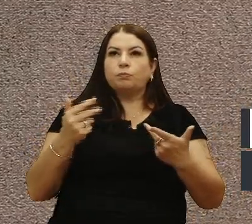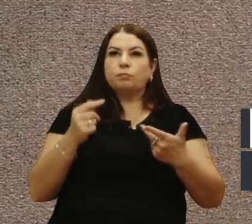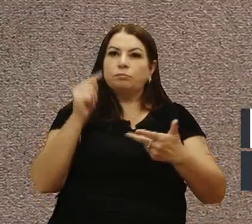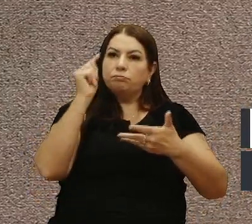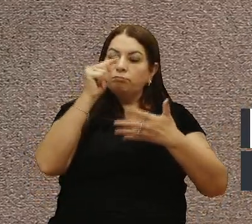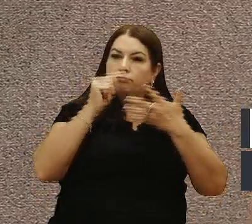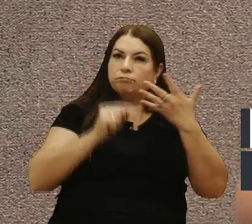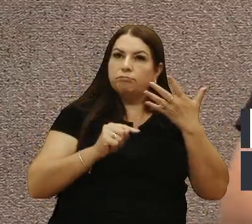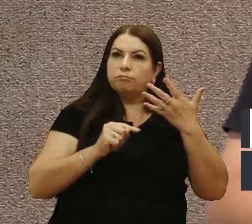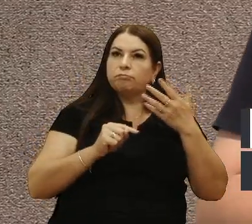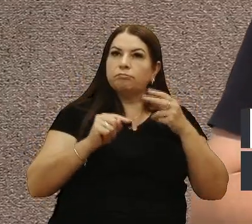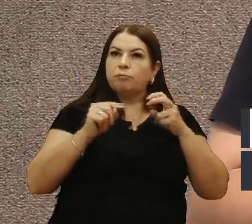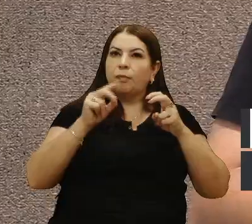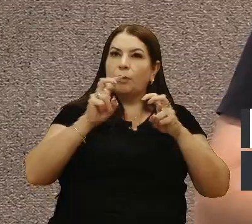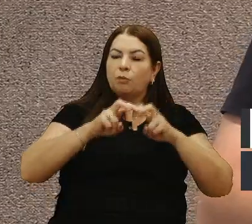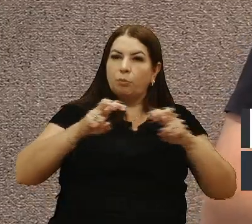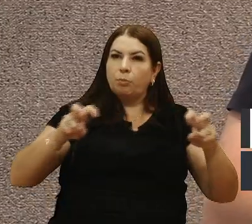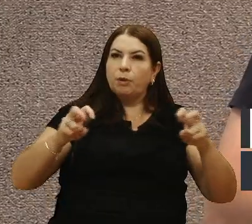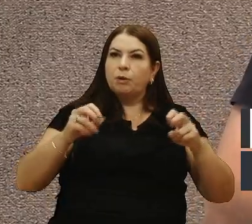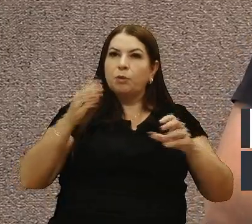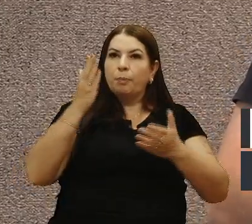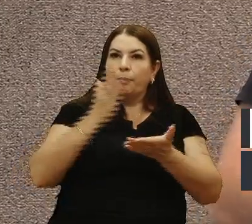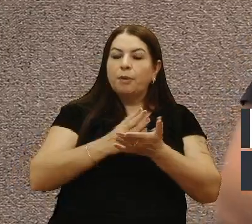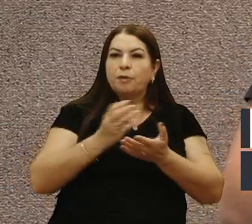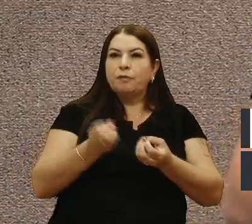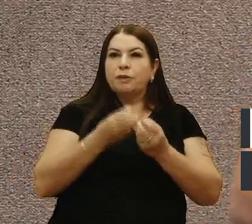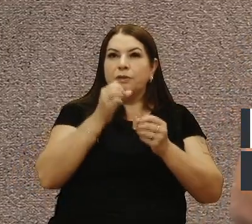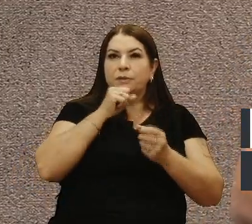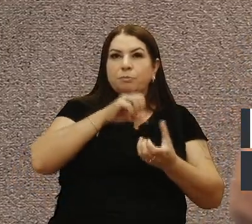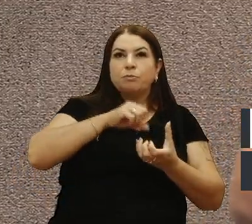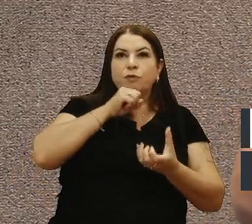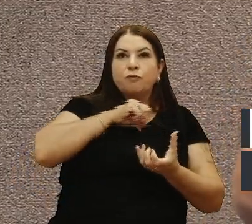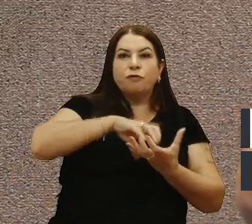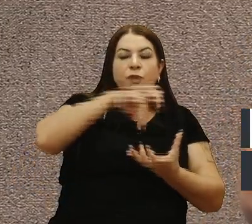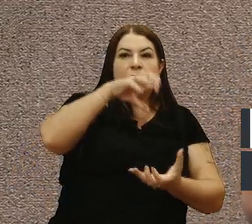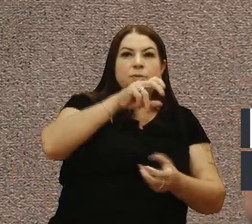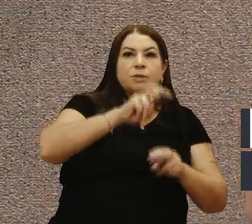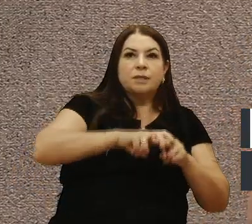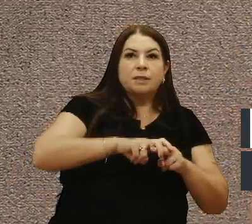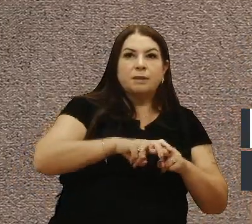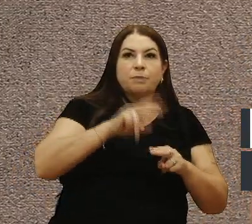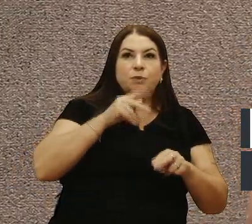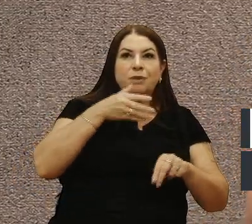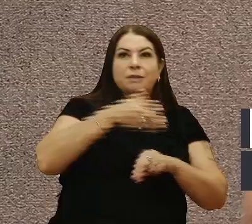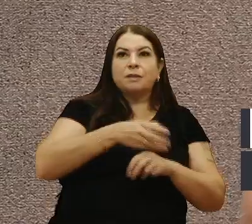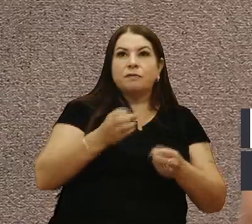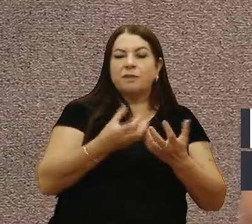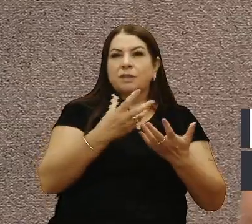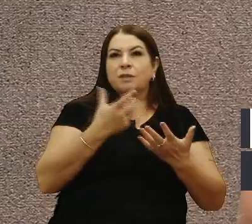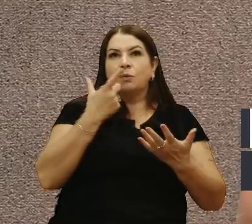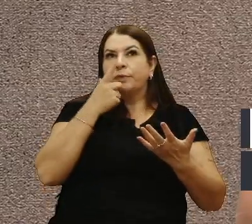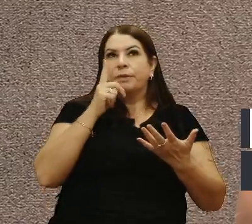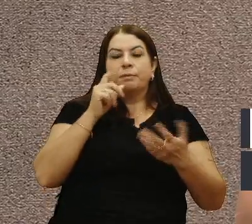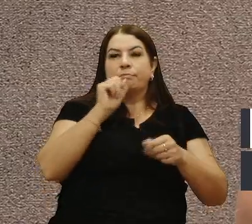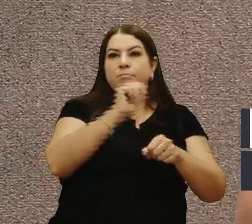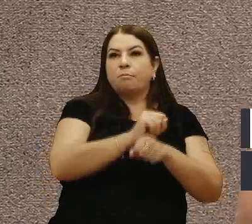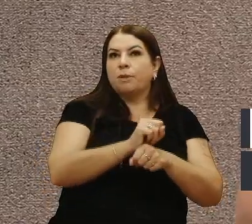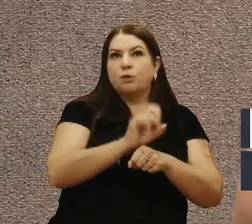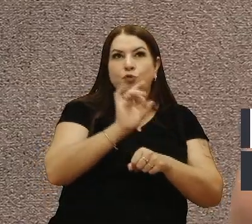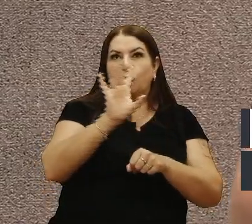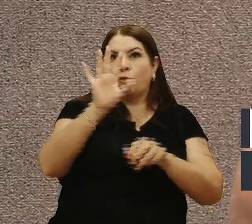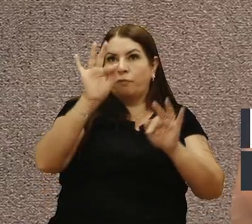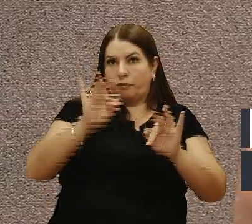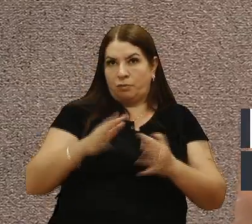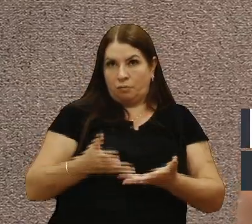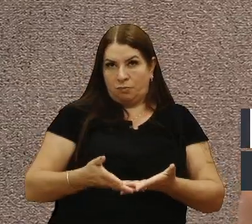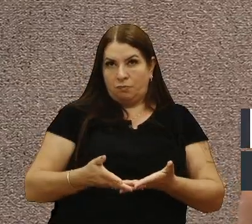por exemplo, os bancos lá no meio da festa, para que a pessoa idosa pudesse sentar. Antigamente, a pessoa entrava na festa, ela ia conseguir parar só no